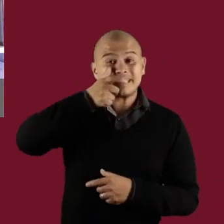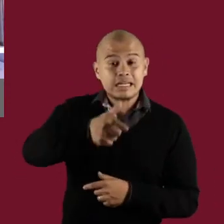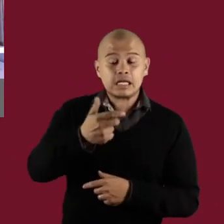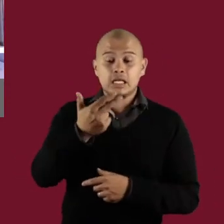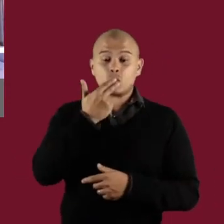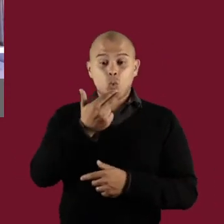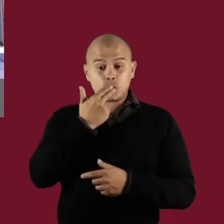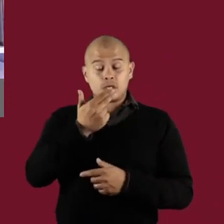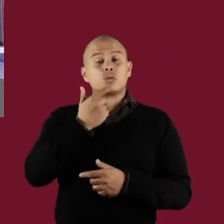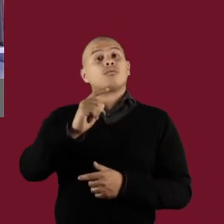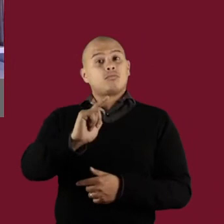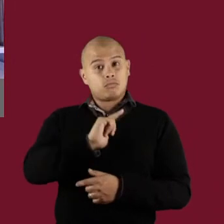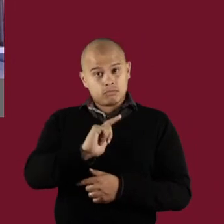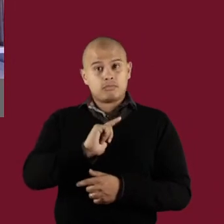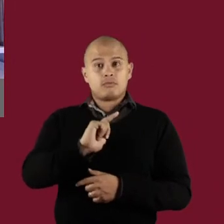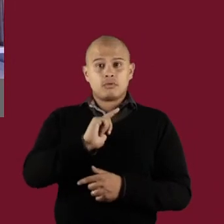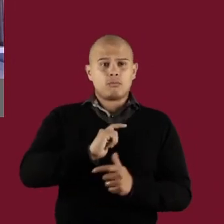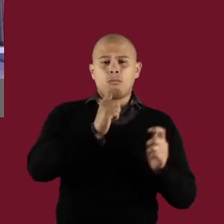facto,